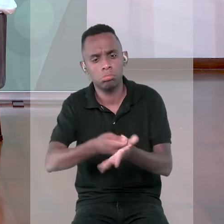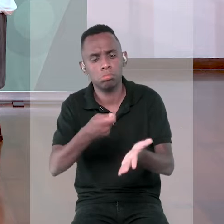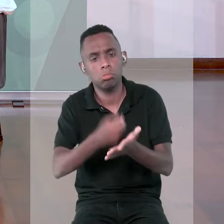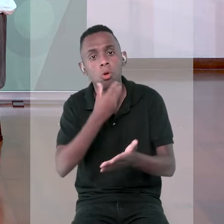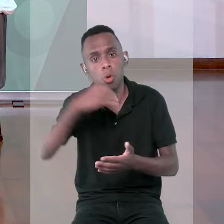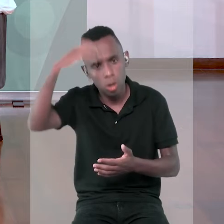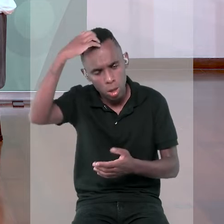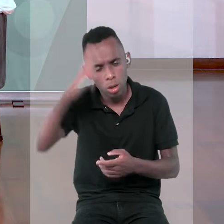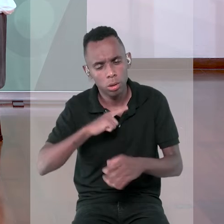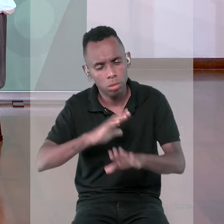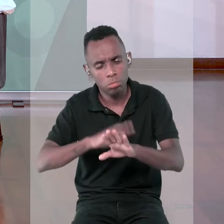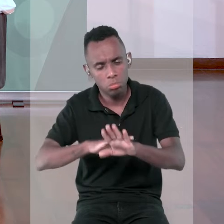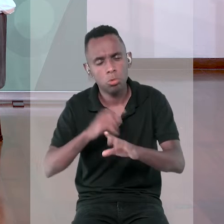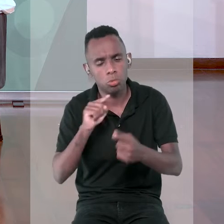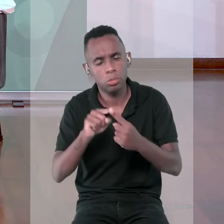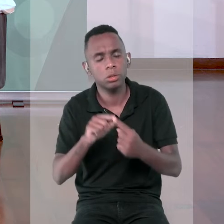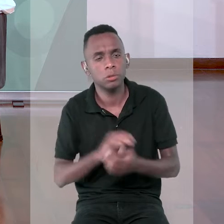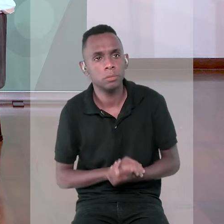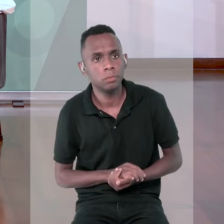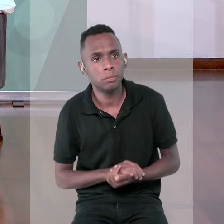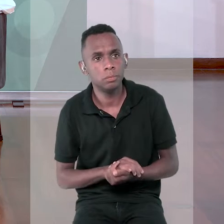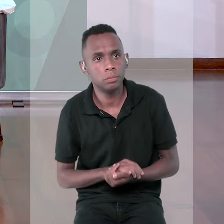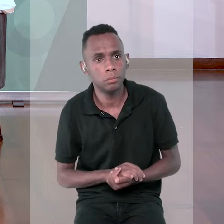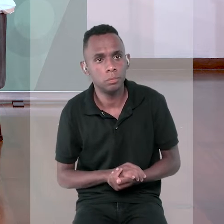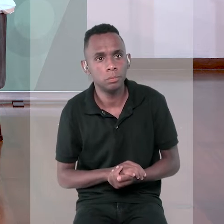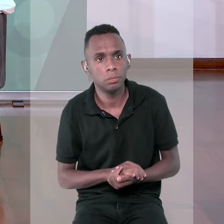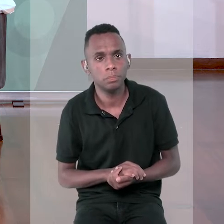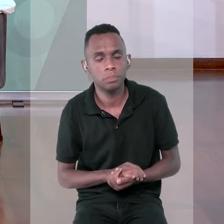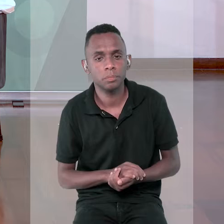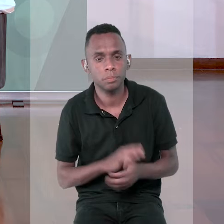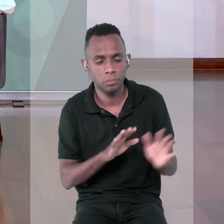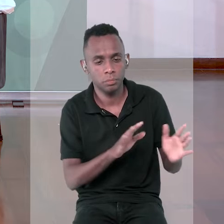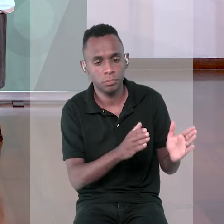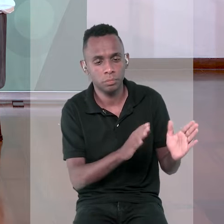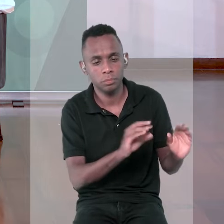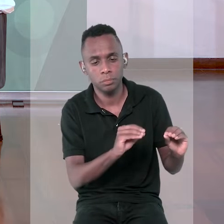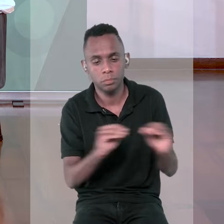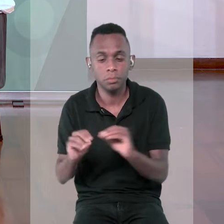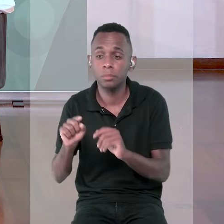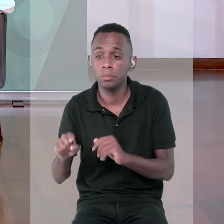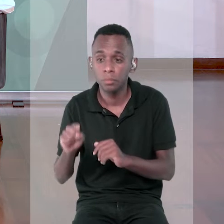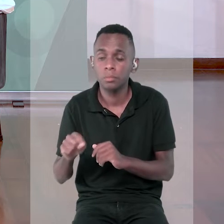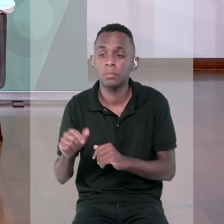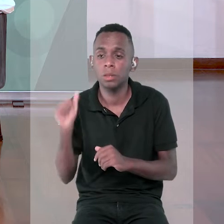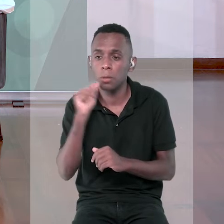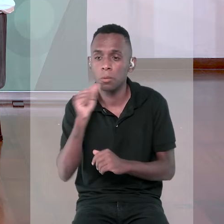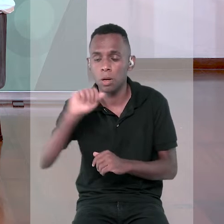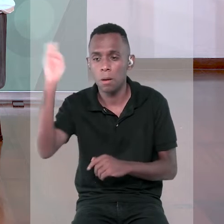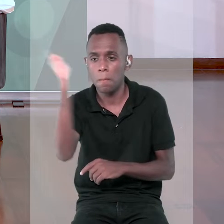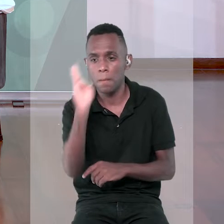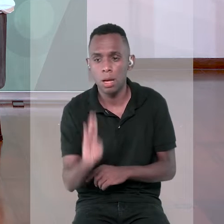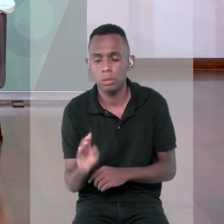Então, tem todo um jogo ali por trás. Agora, deixando a guerreira francesa para passar para a brasileira, né? E a Joana